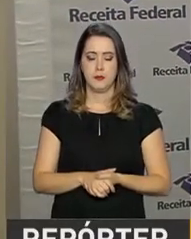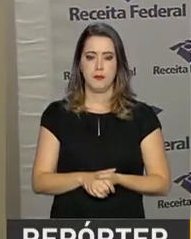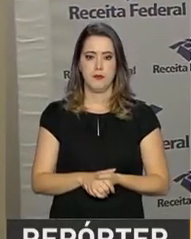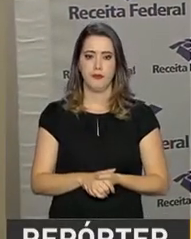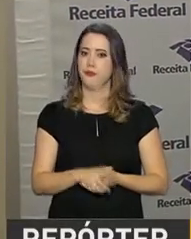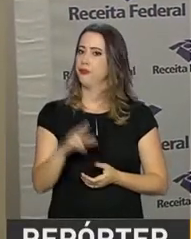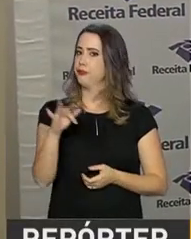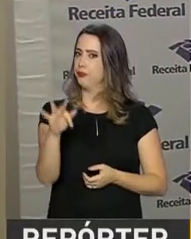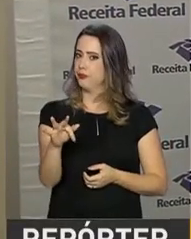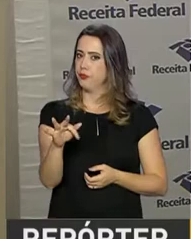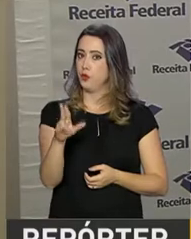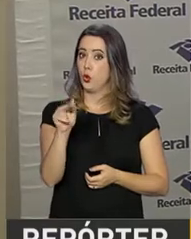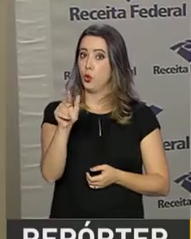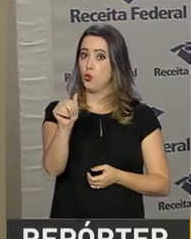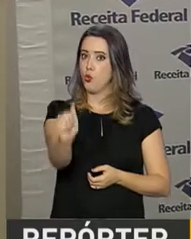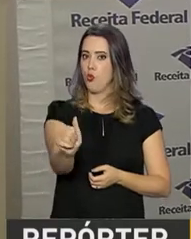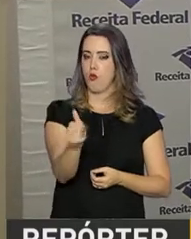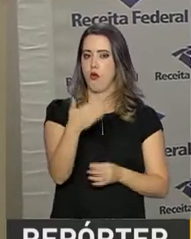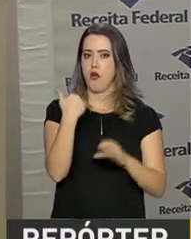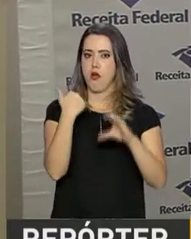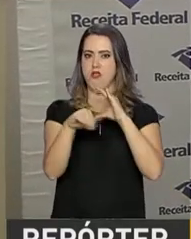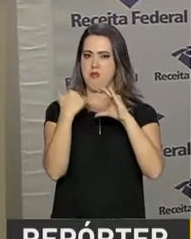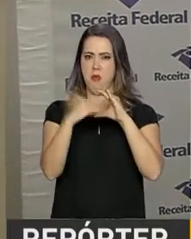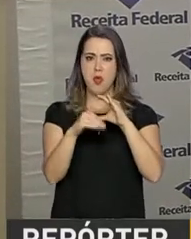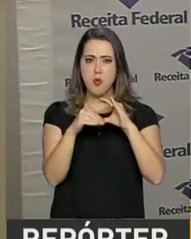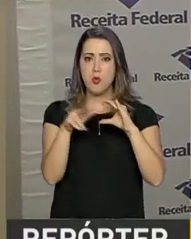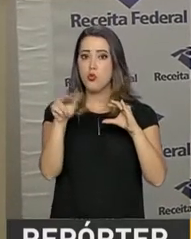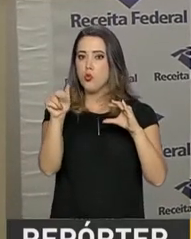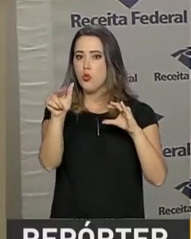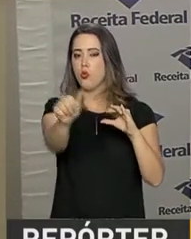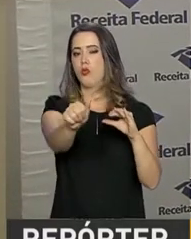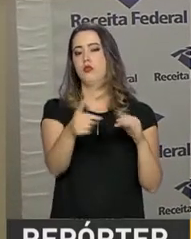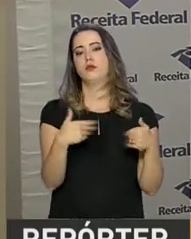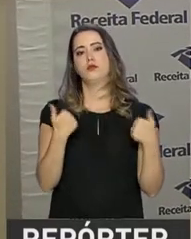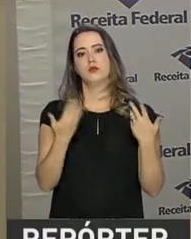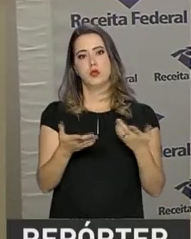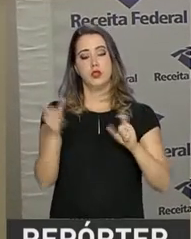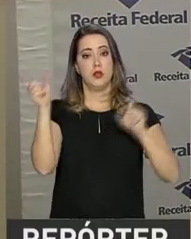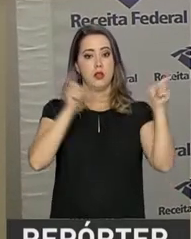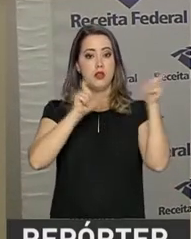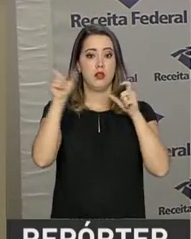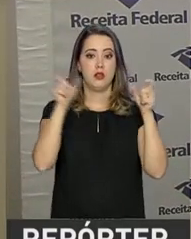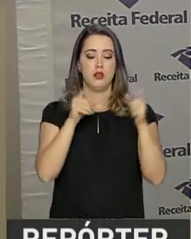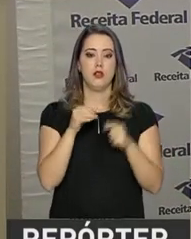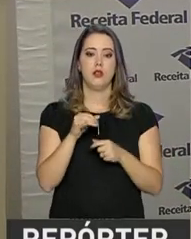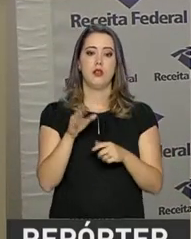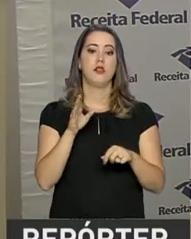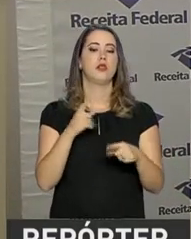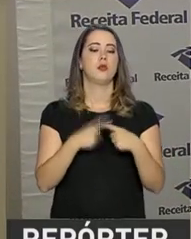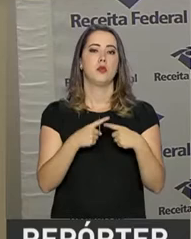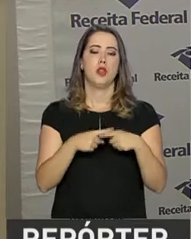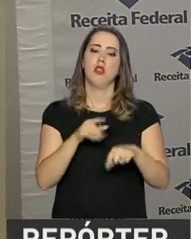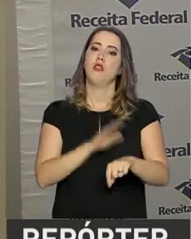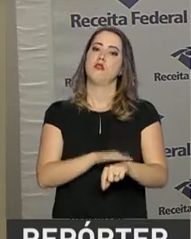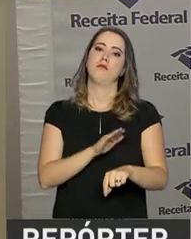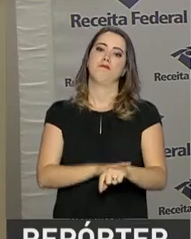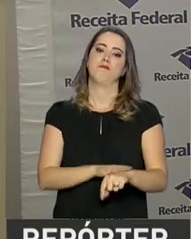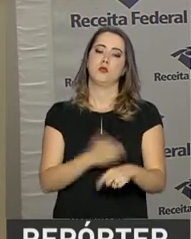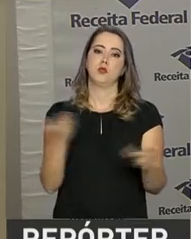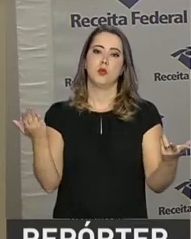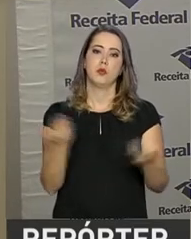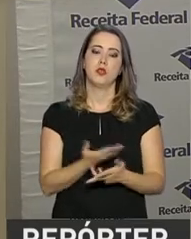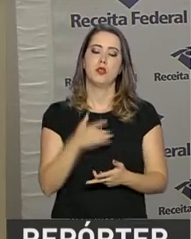enviei e de forma alguma é por isso ela alerta porque sempre nessa época agora por exemplo